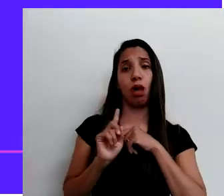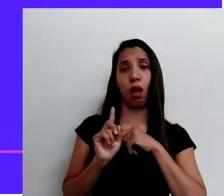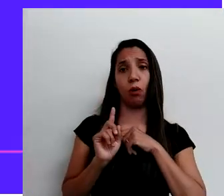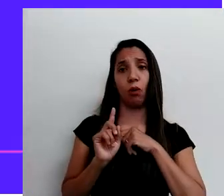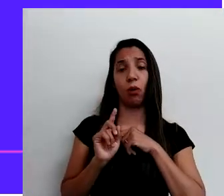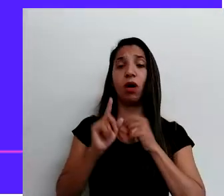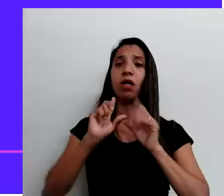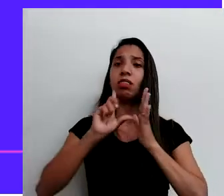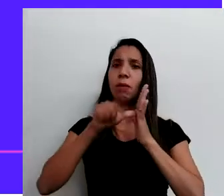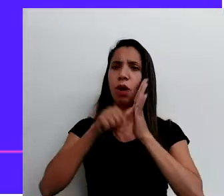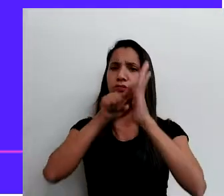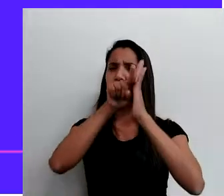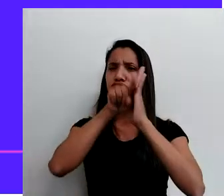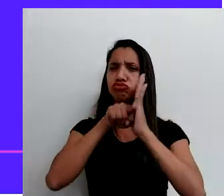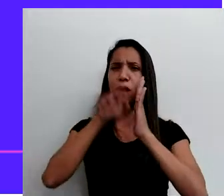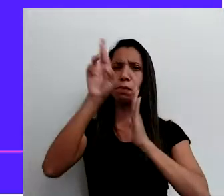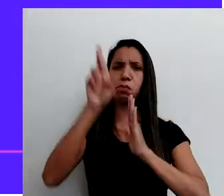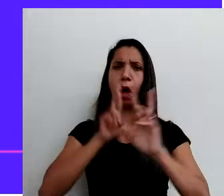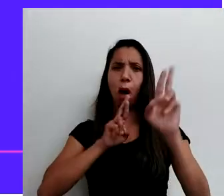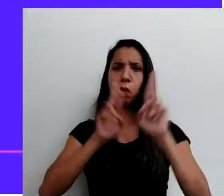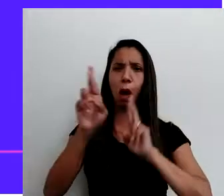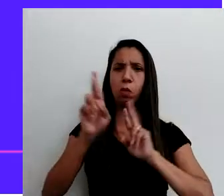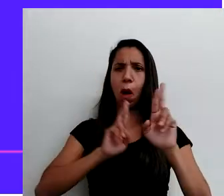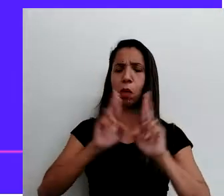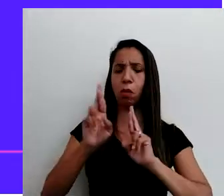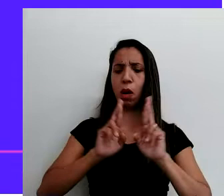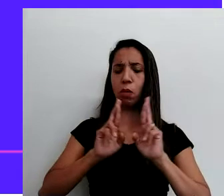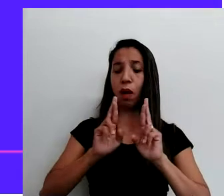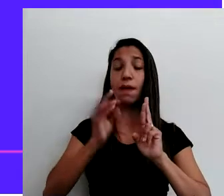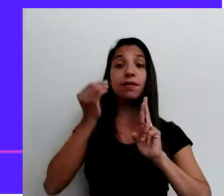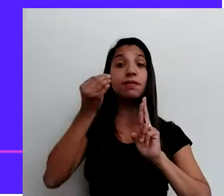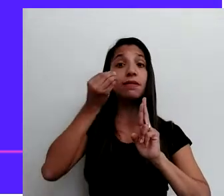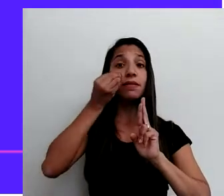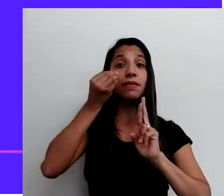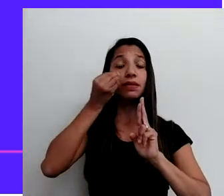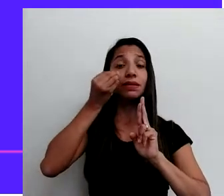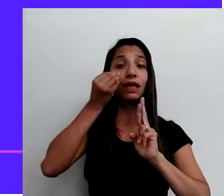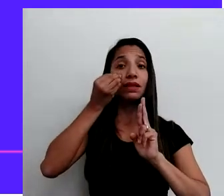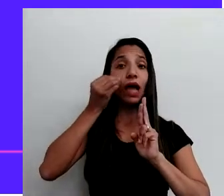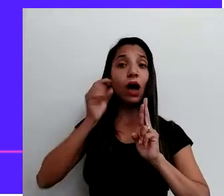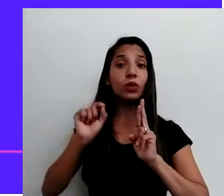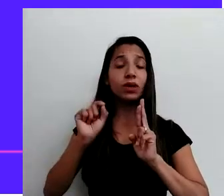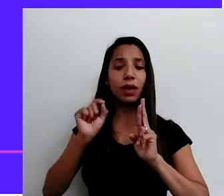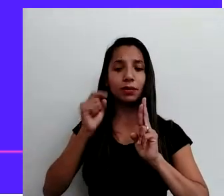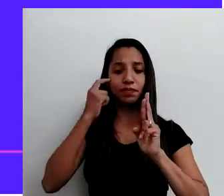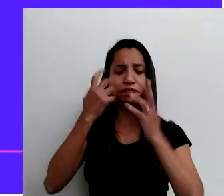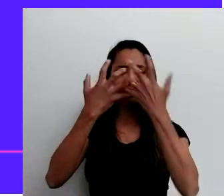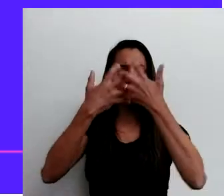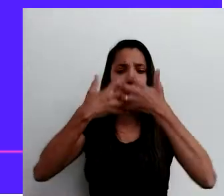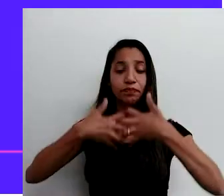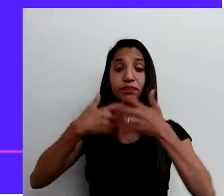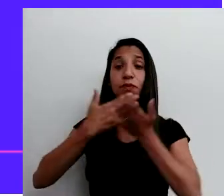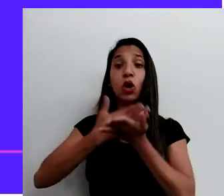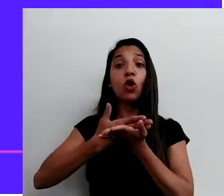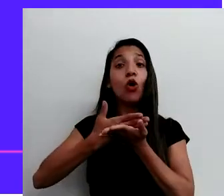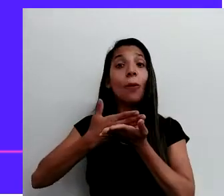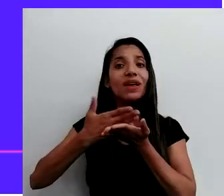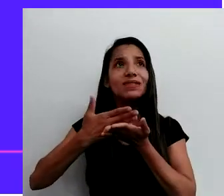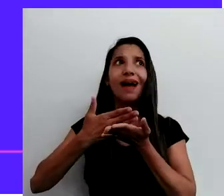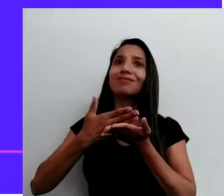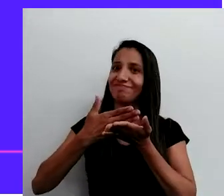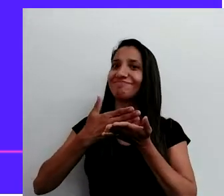resultados do que a gente encontrasse, tentar começar mesmo, porque é um projeto que está muito no